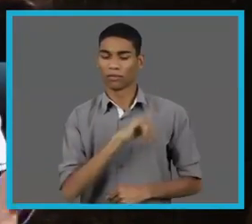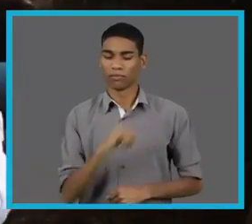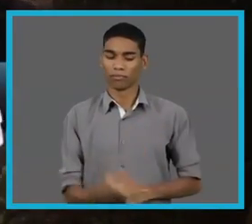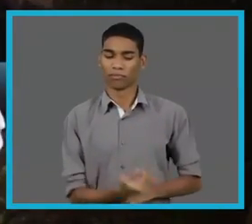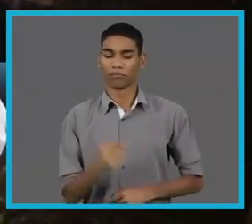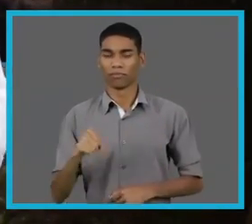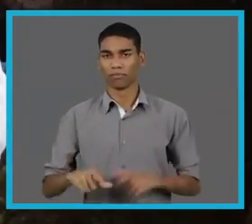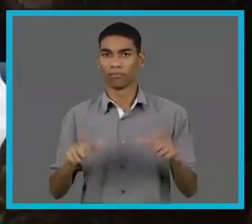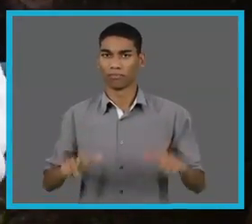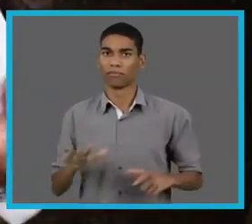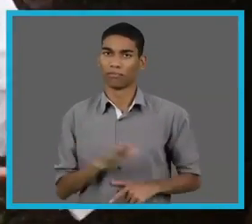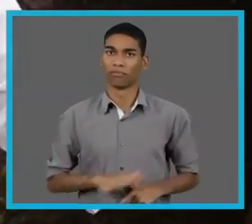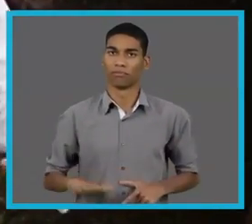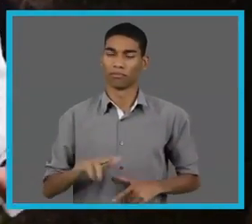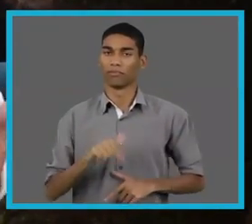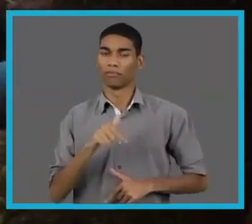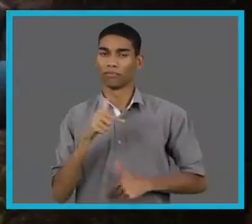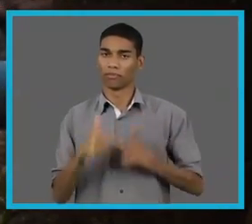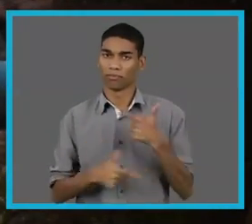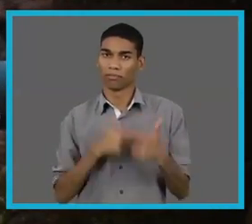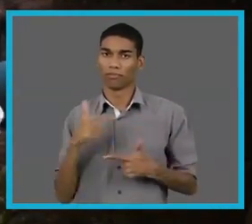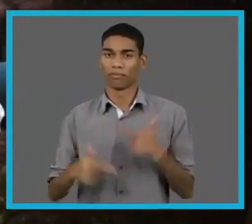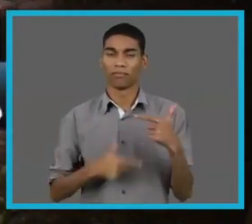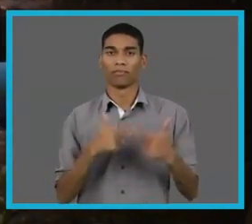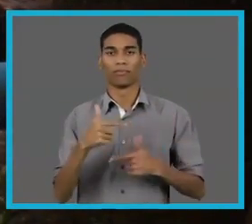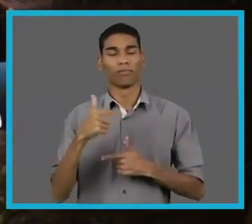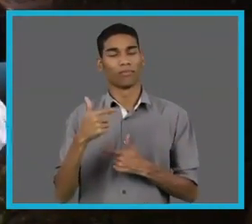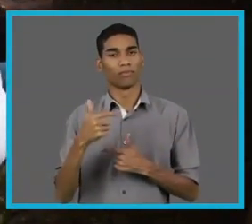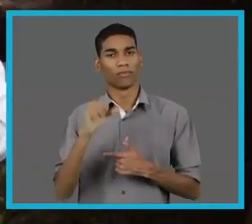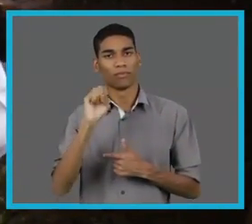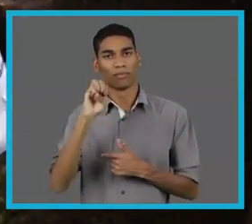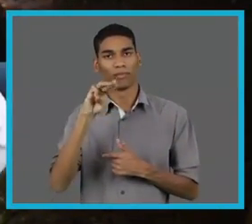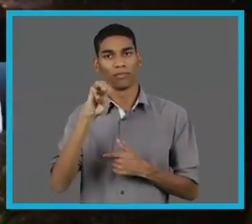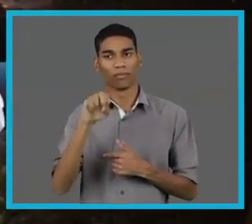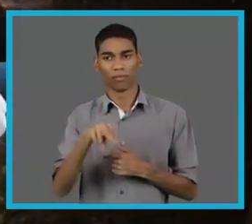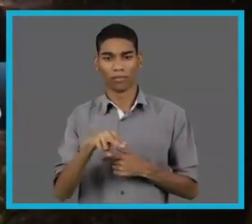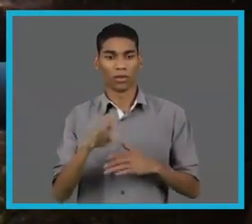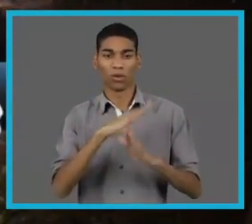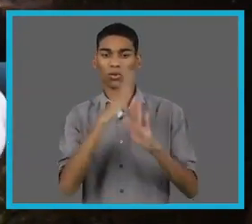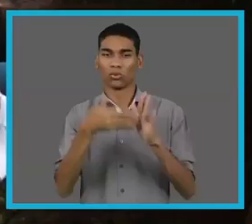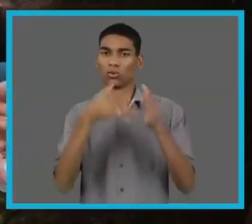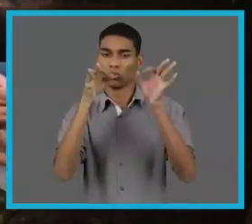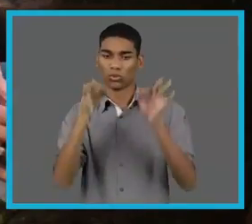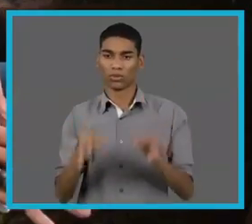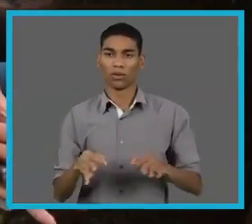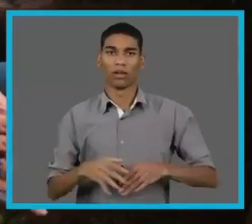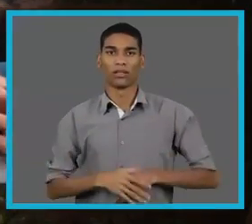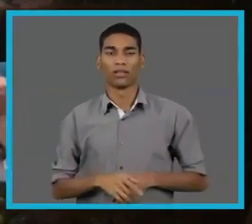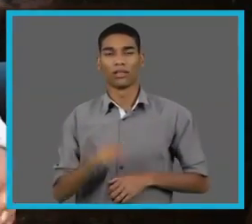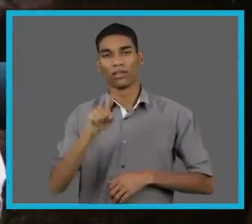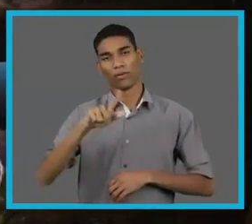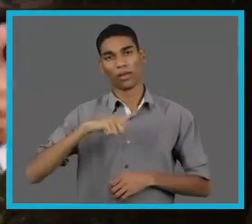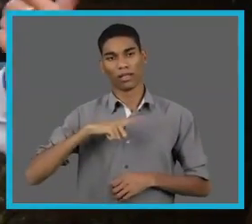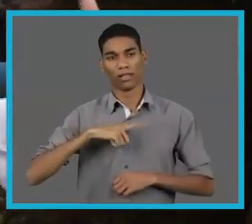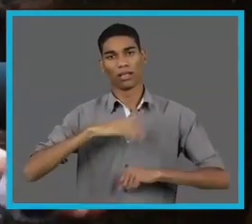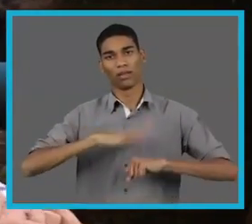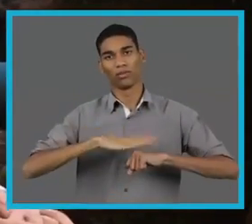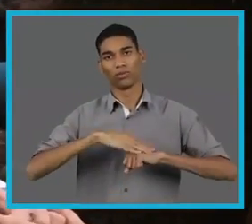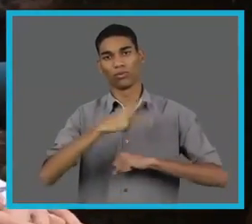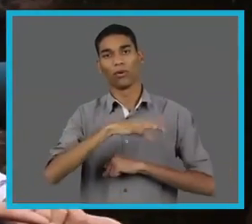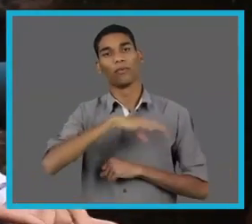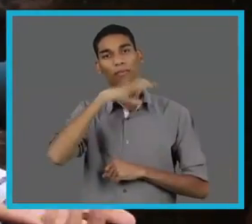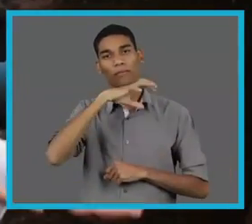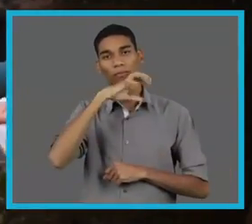na propriedade, faz o trabalho de que é a sanidade, toda a forma toda correta. Então ele tem